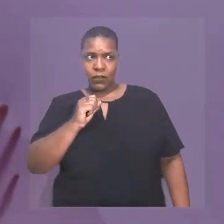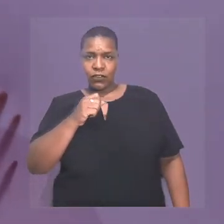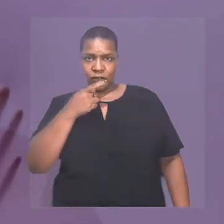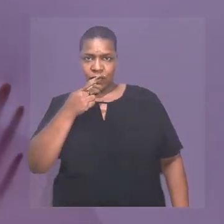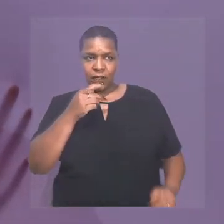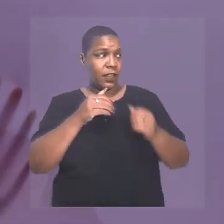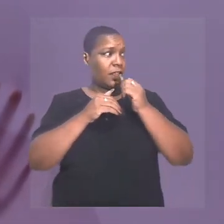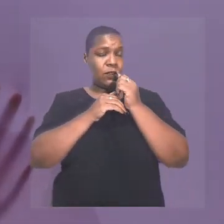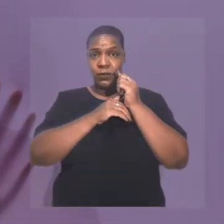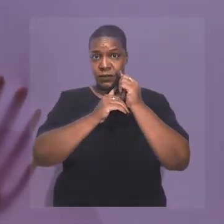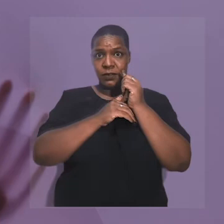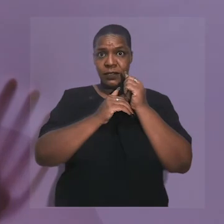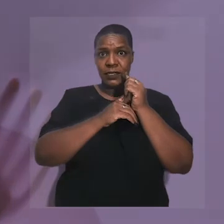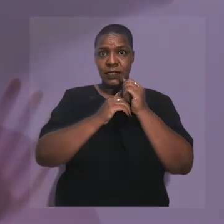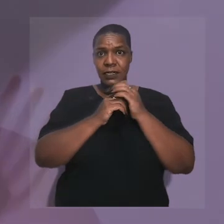Posso te contar um segredo?